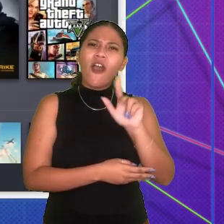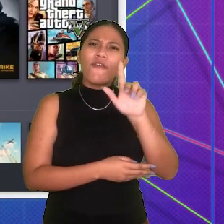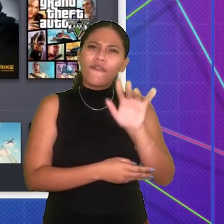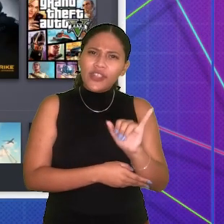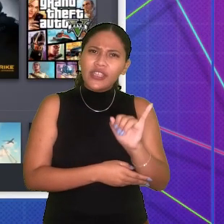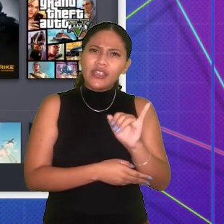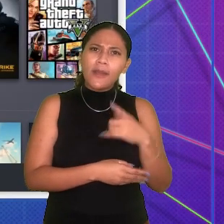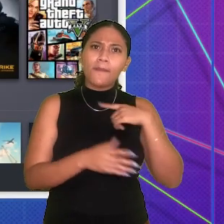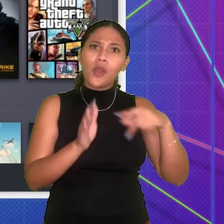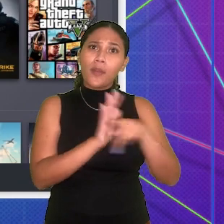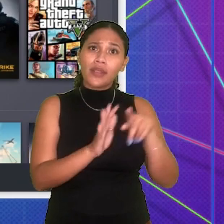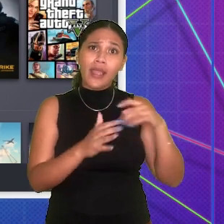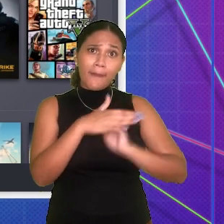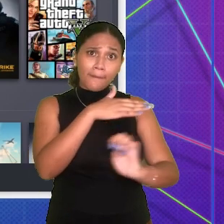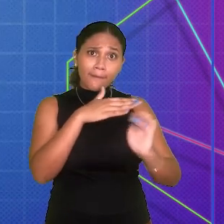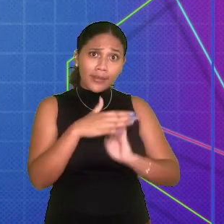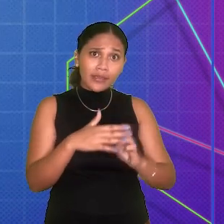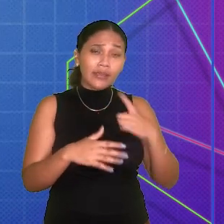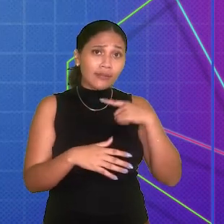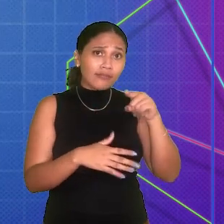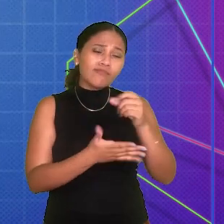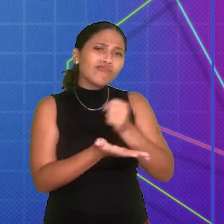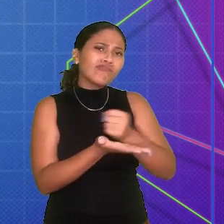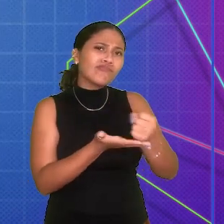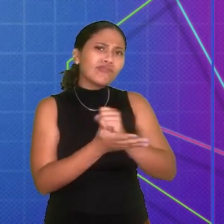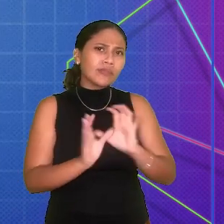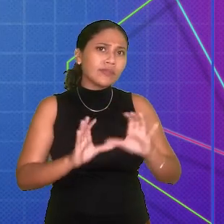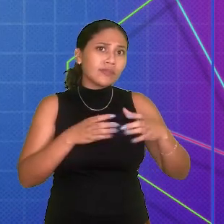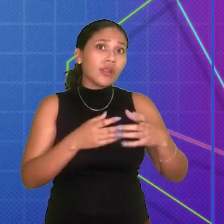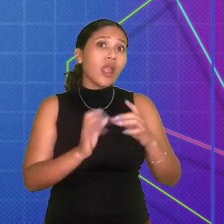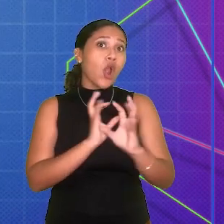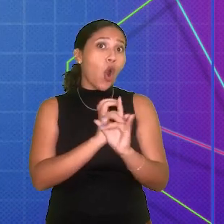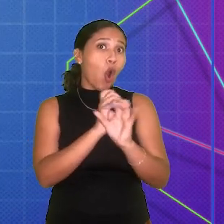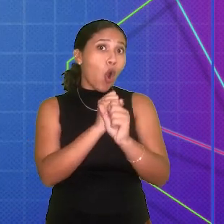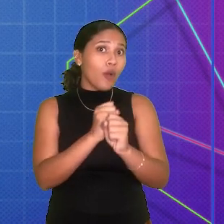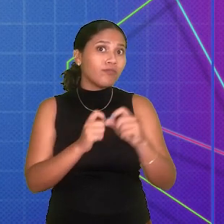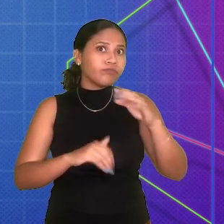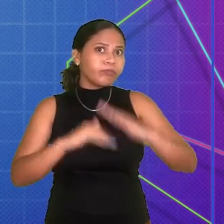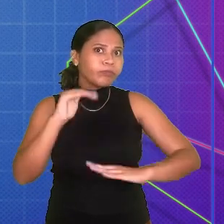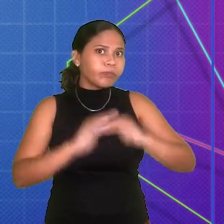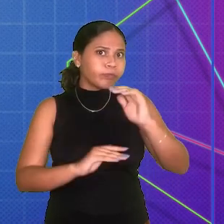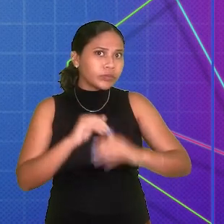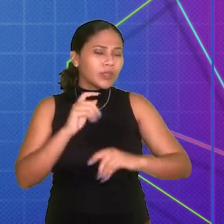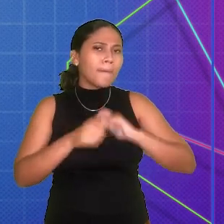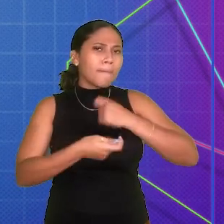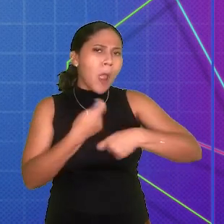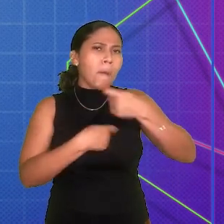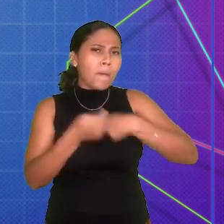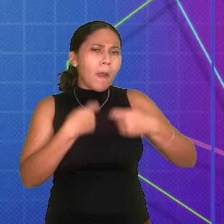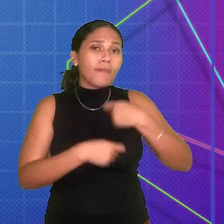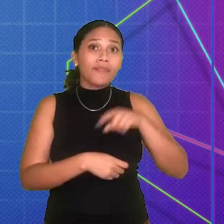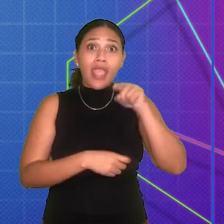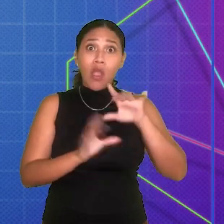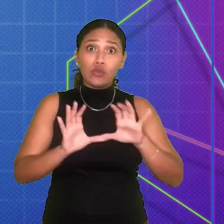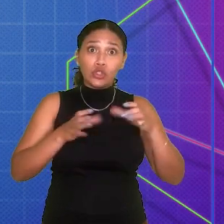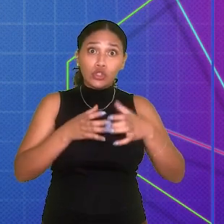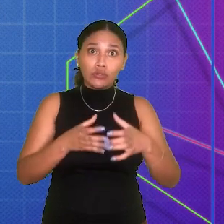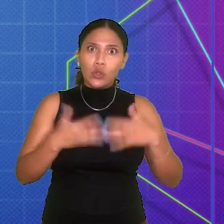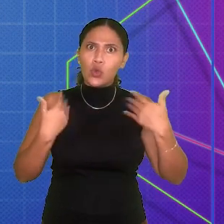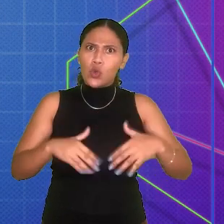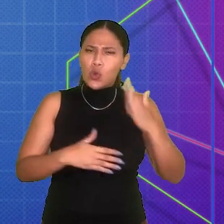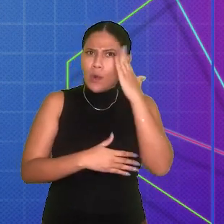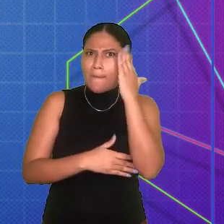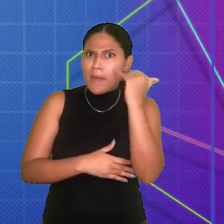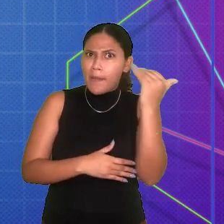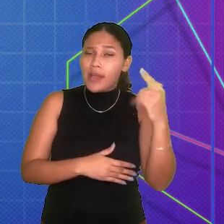Steam? Uns anos atrás, eles contrataram um time de economistas para ajudar a loja a crescer. E esse era um time tão renomado